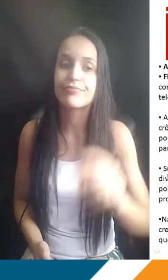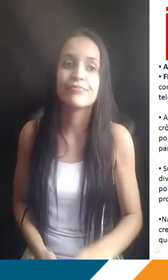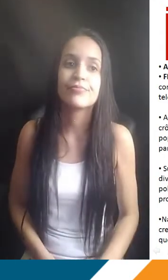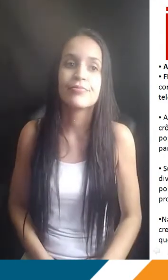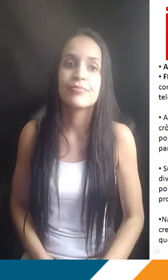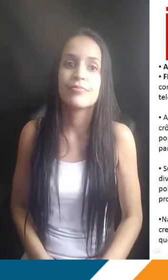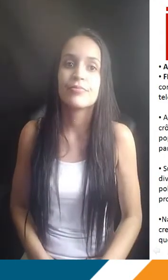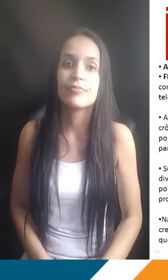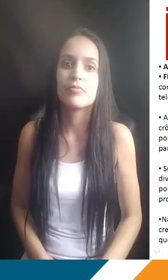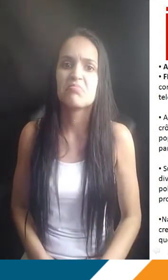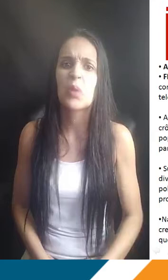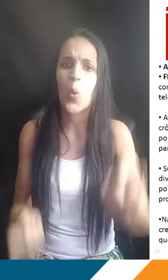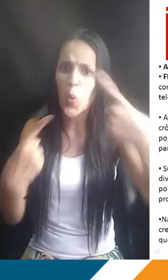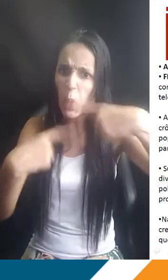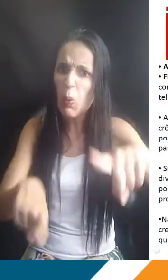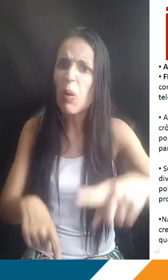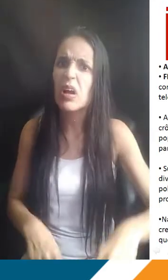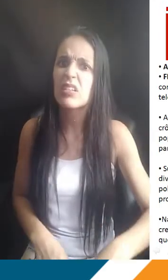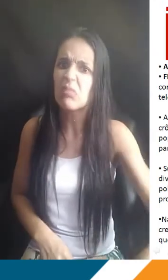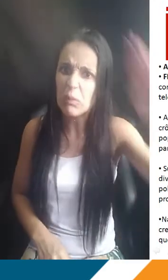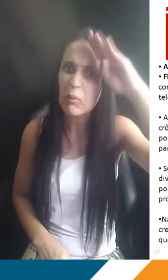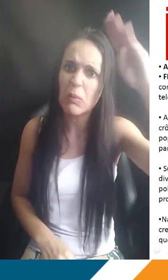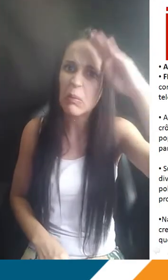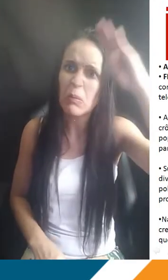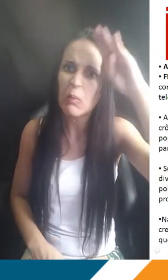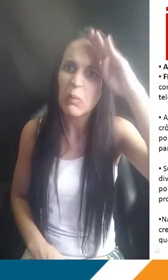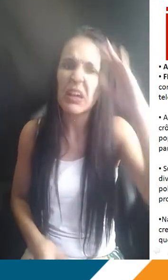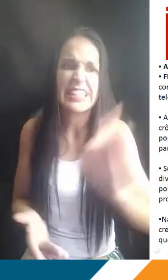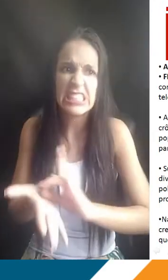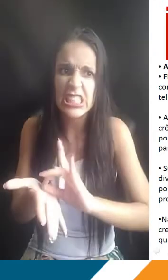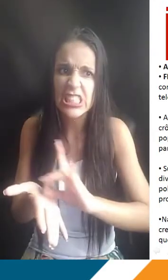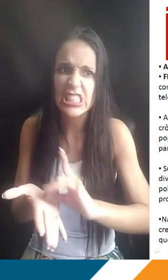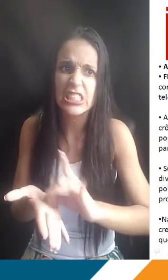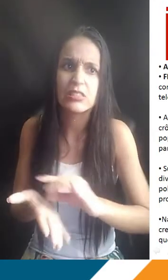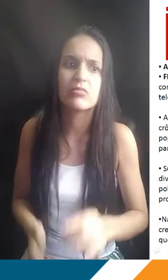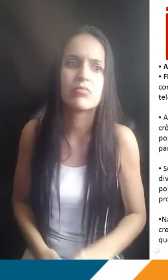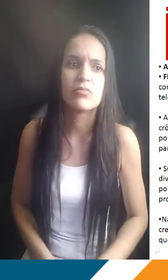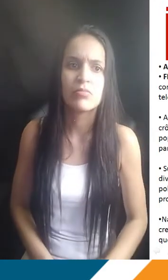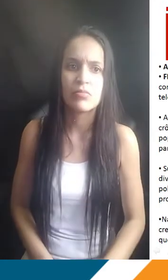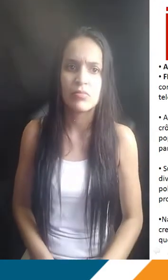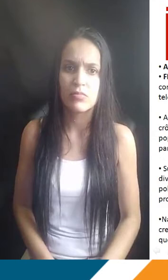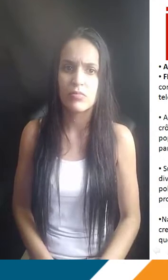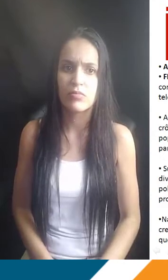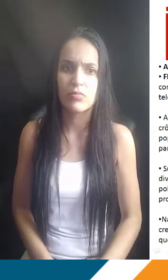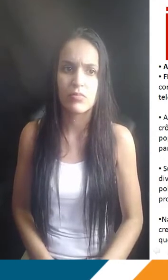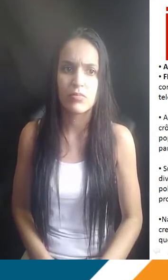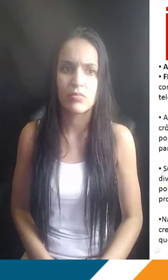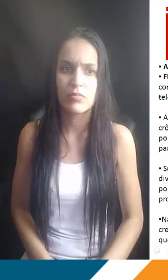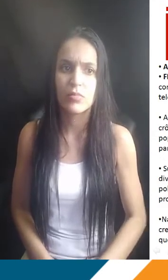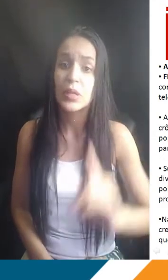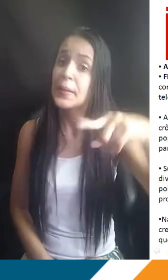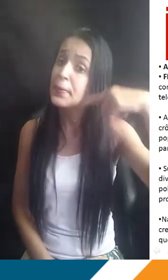né? Surgem também movimentos como o tropicalismo ou a tropicália entre os anos de 68 e 69, que marca